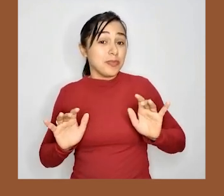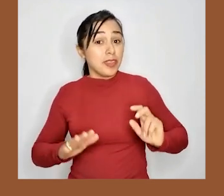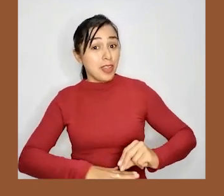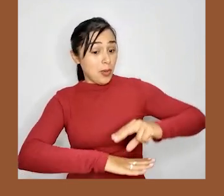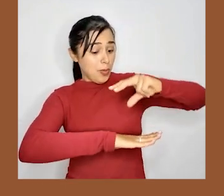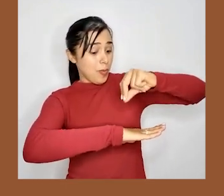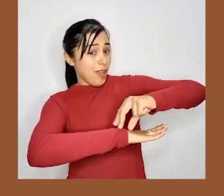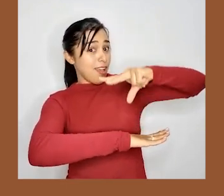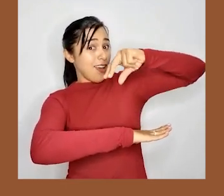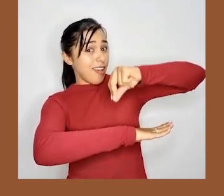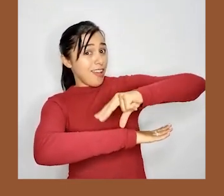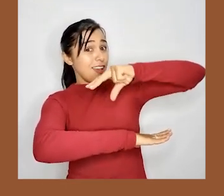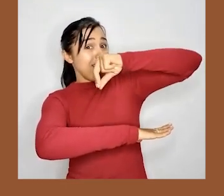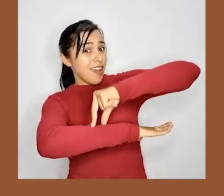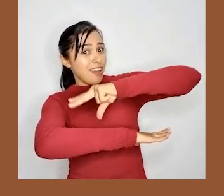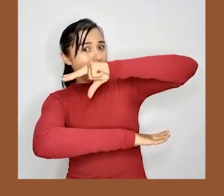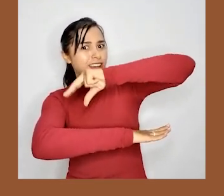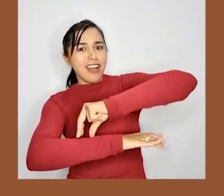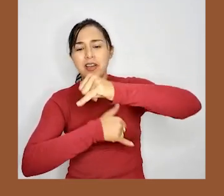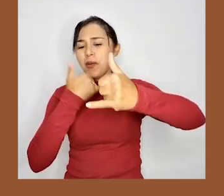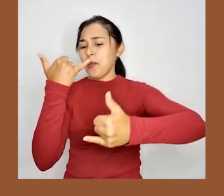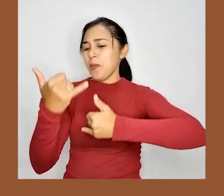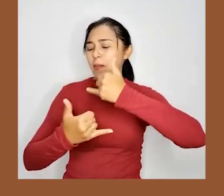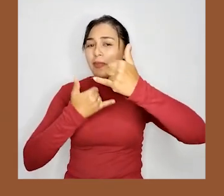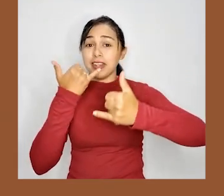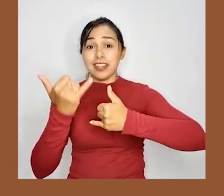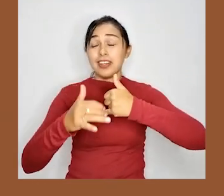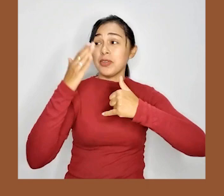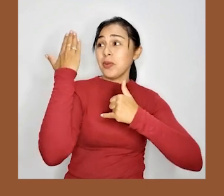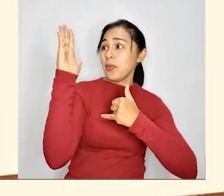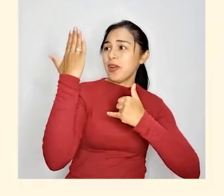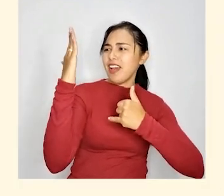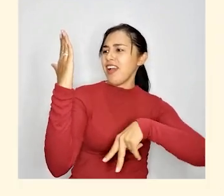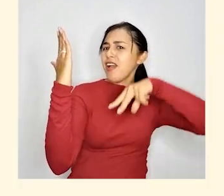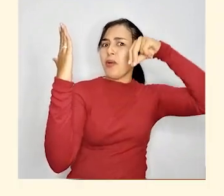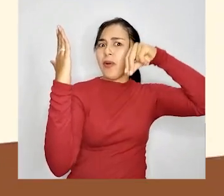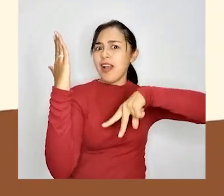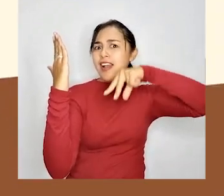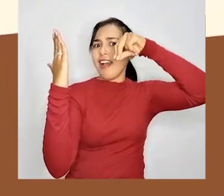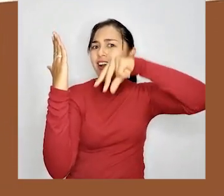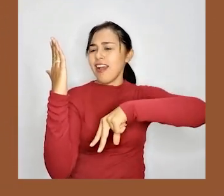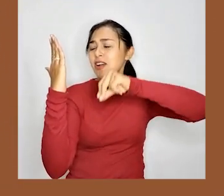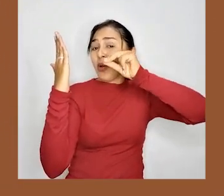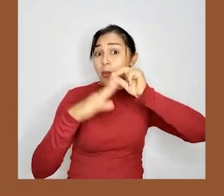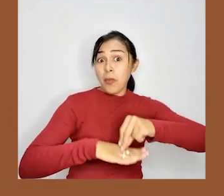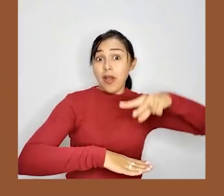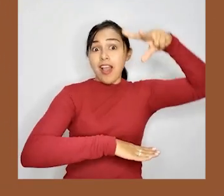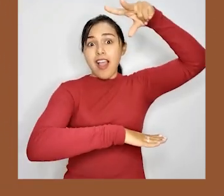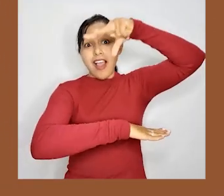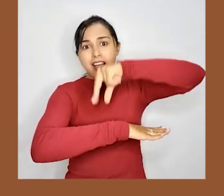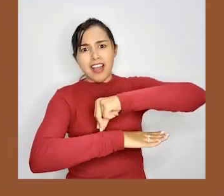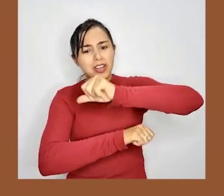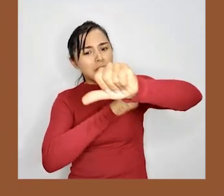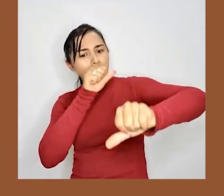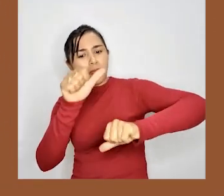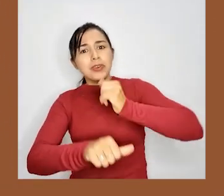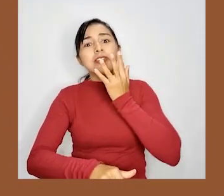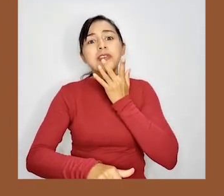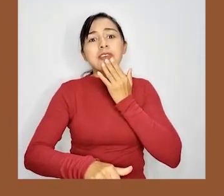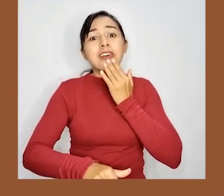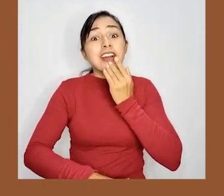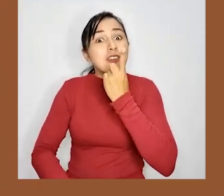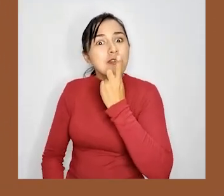O grilo brincando em frente ao espelho pula bem alto e volta